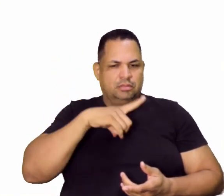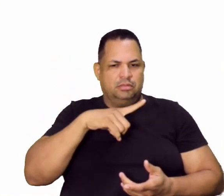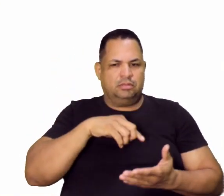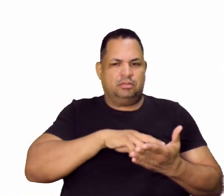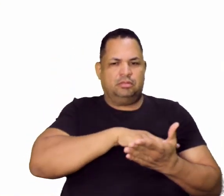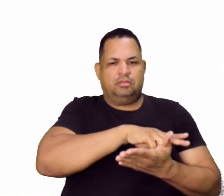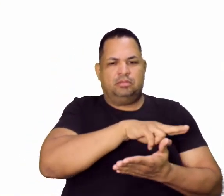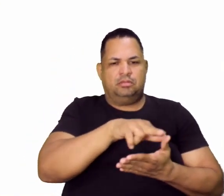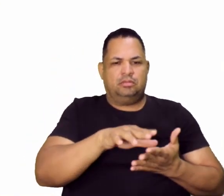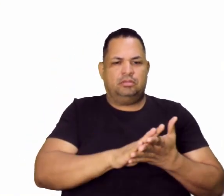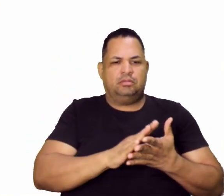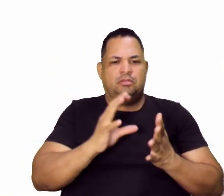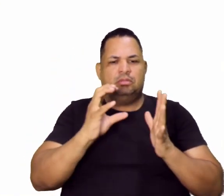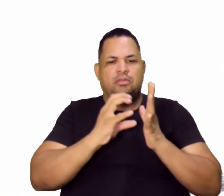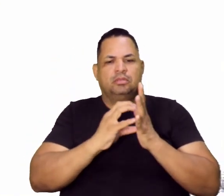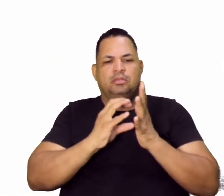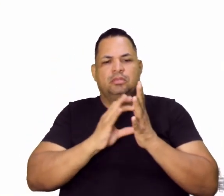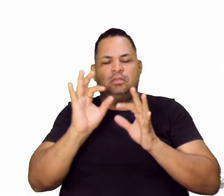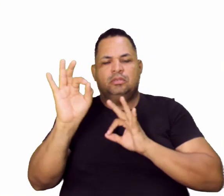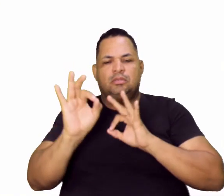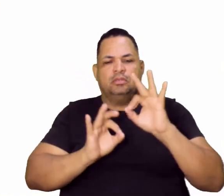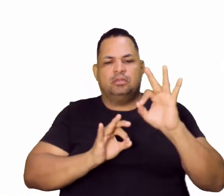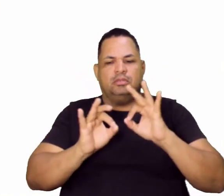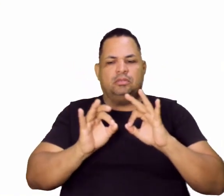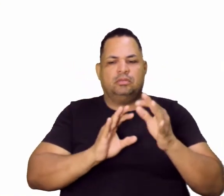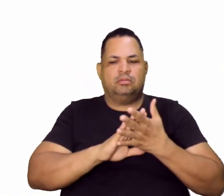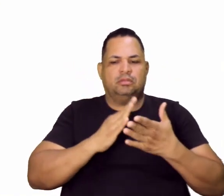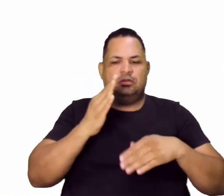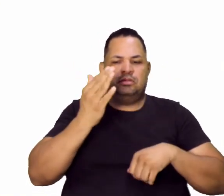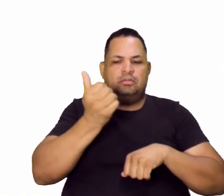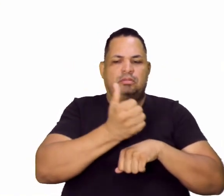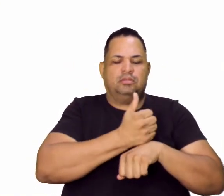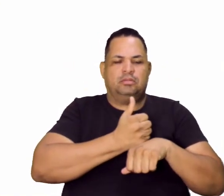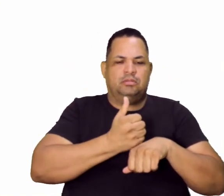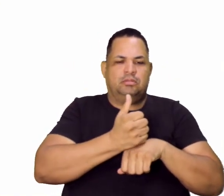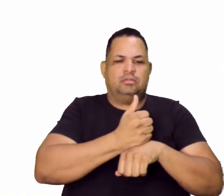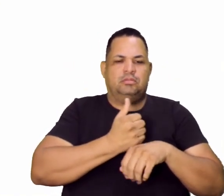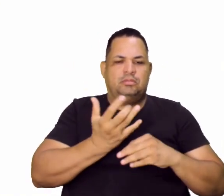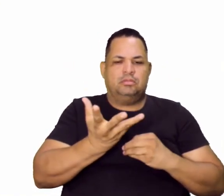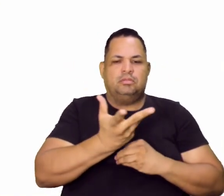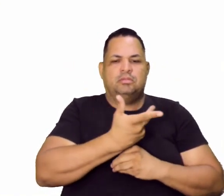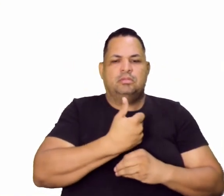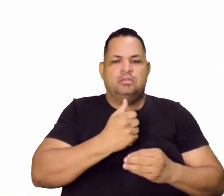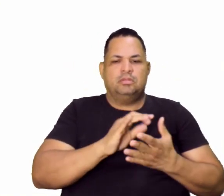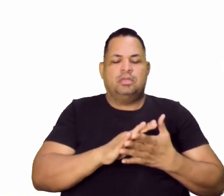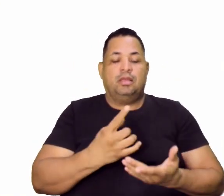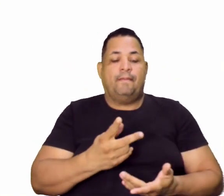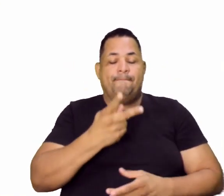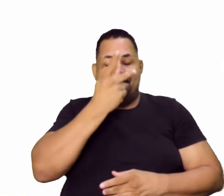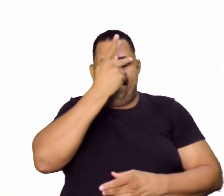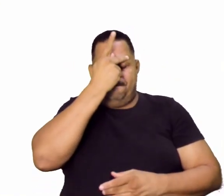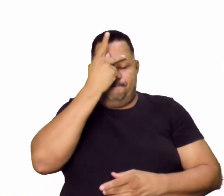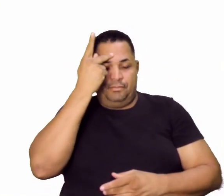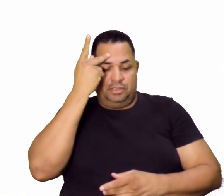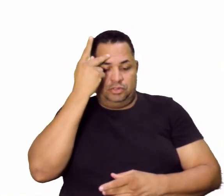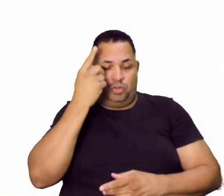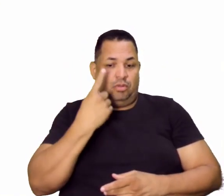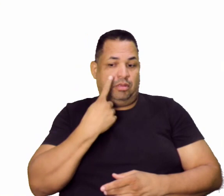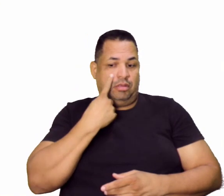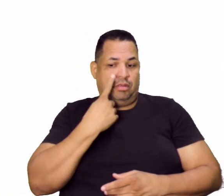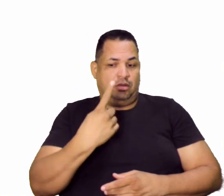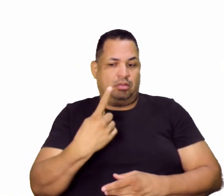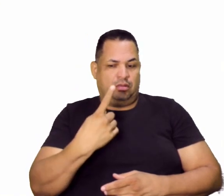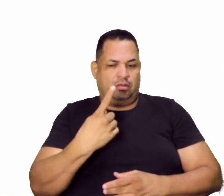de símbolos organizados pelo artista e o receptor os interpreta e